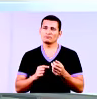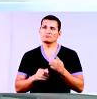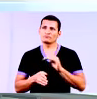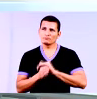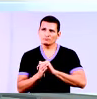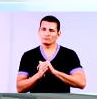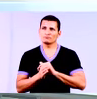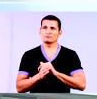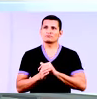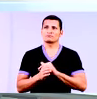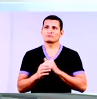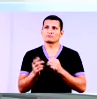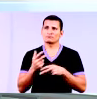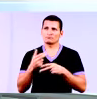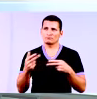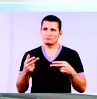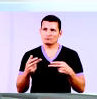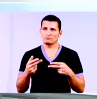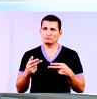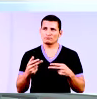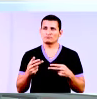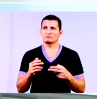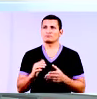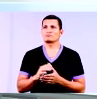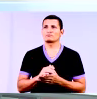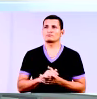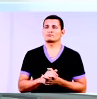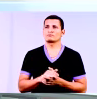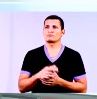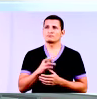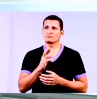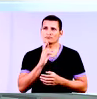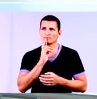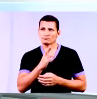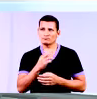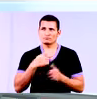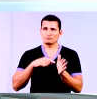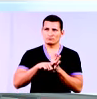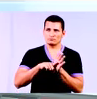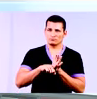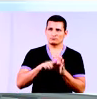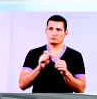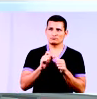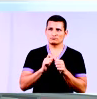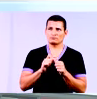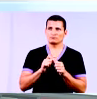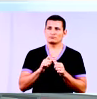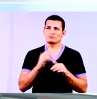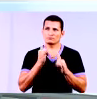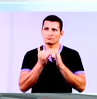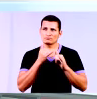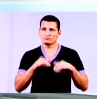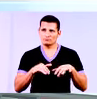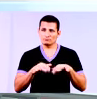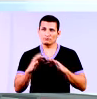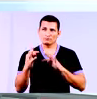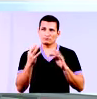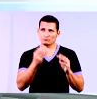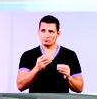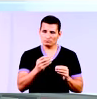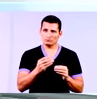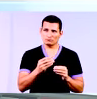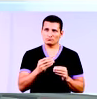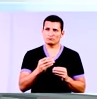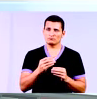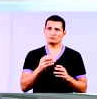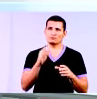funcionar. Para trazer a resposta para a minha pesquisa que eu fiz, para entrar com a informação que eu quero ver no teclado. E tudo que está em execução no momento